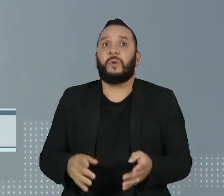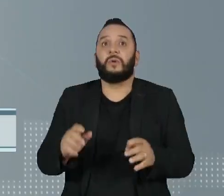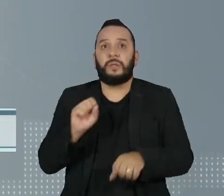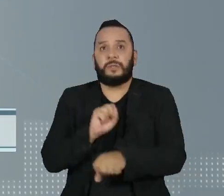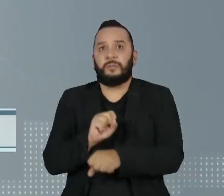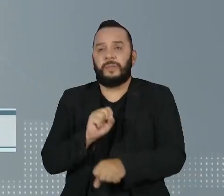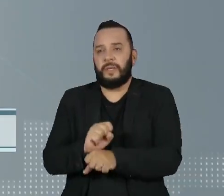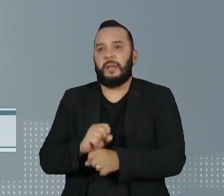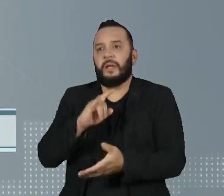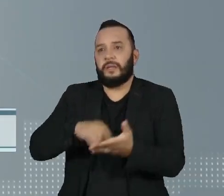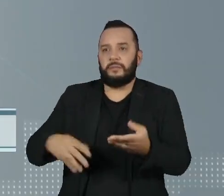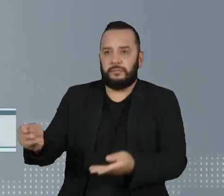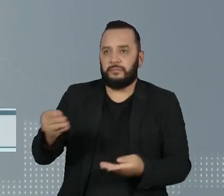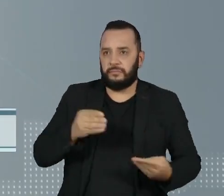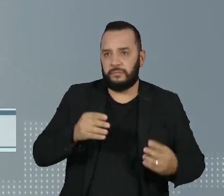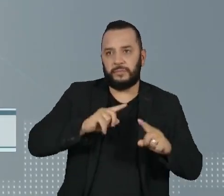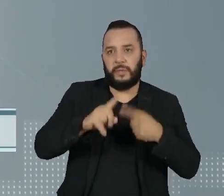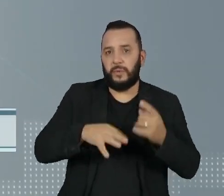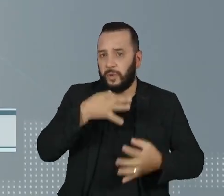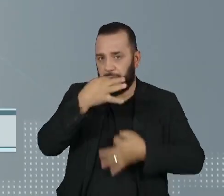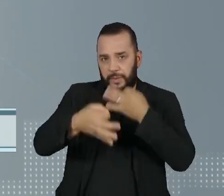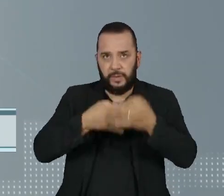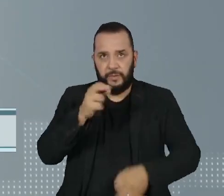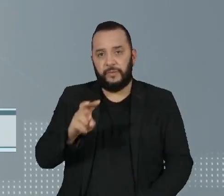intimação para se manifestarem nos autos